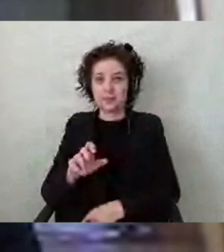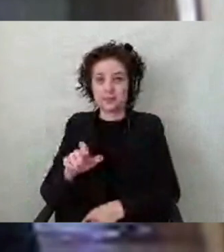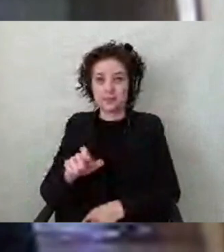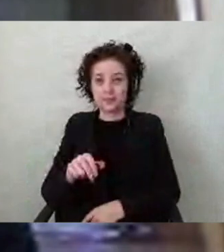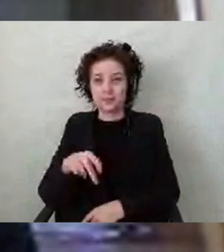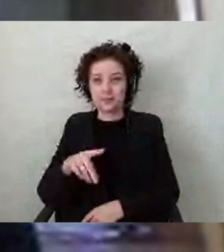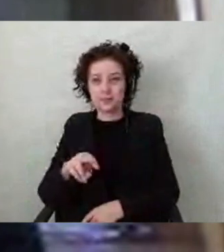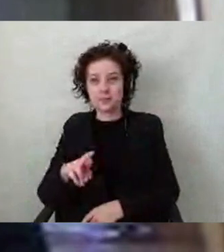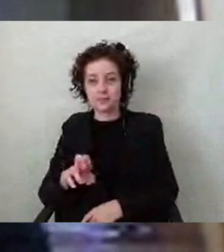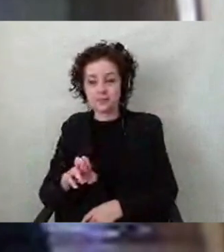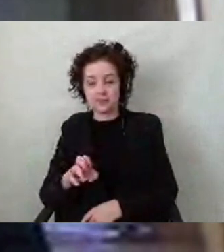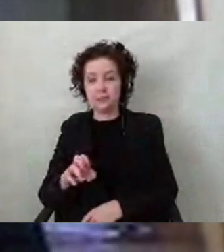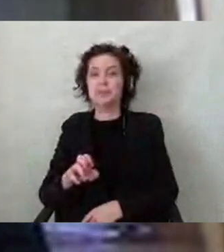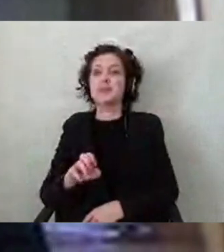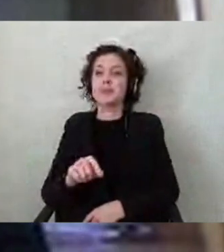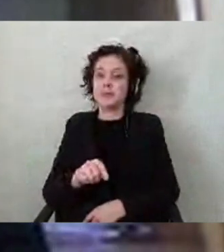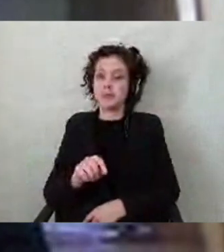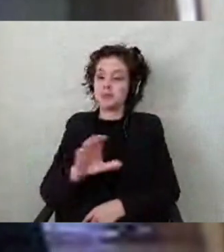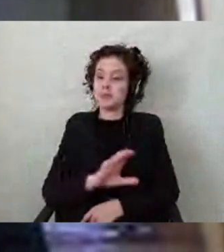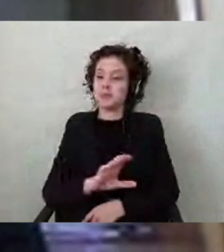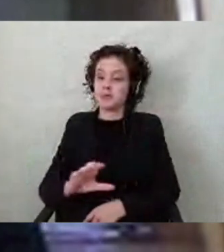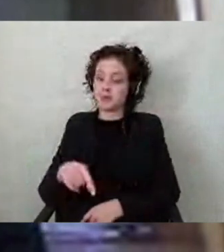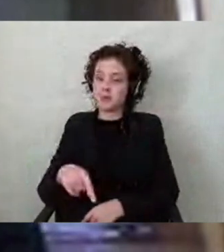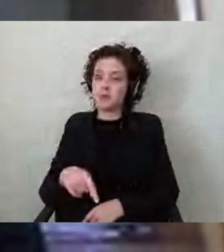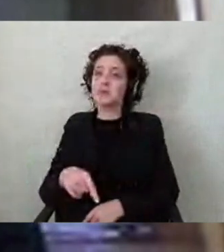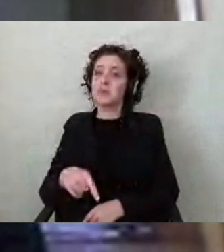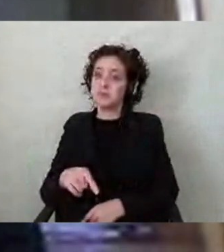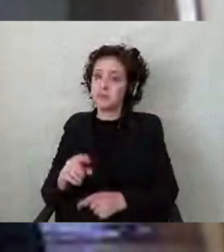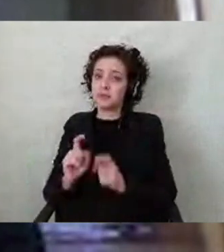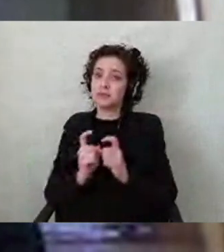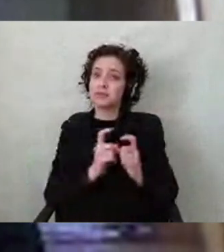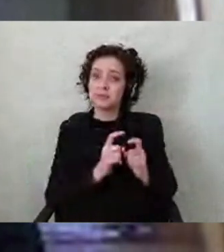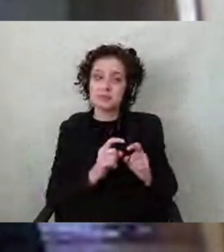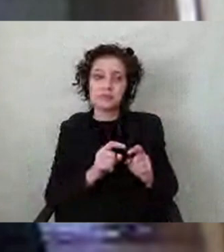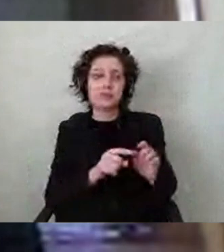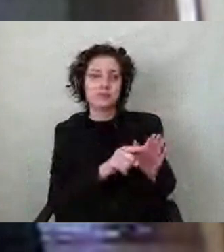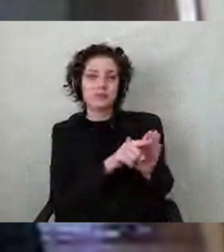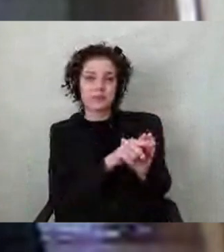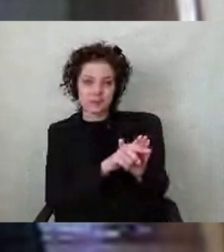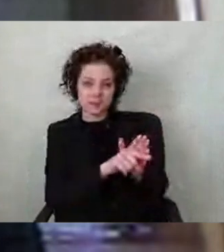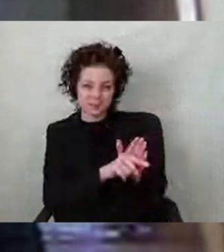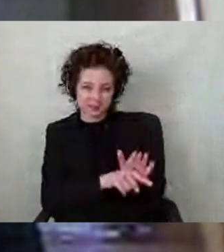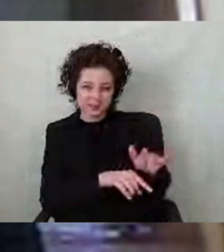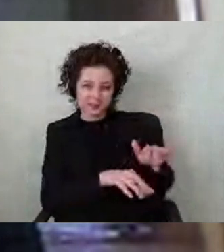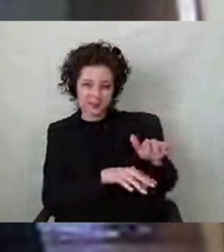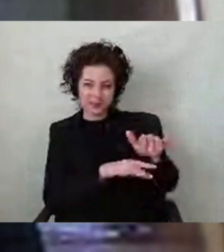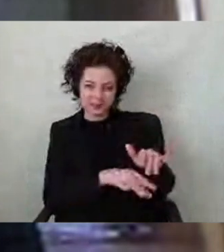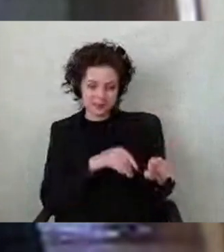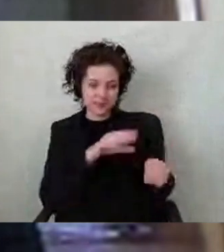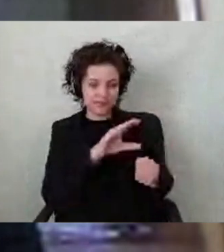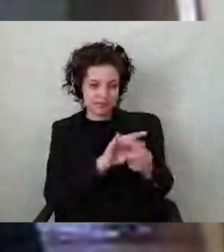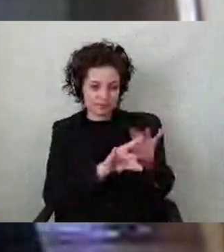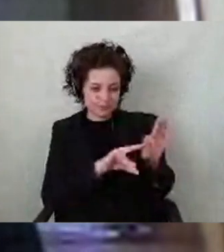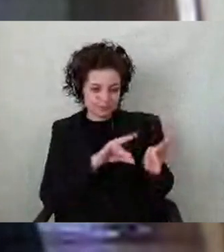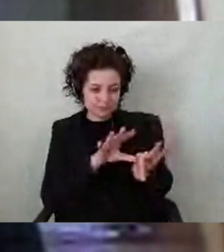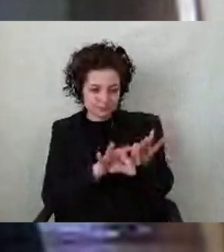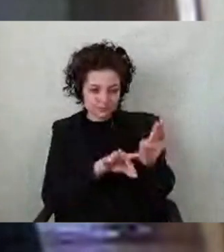coordenador dessa sessão, que estará coletando as perguntas feitas pelo chat e transmitindo para os